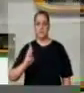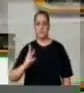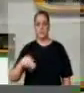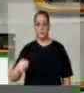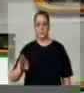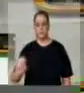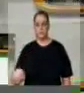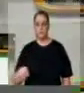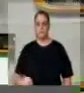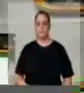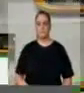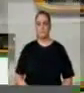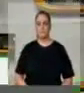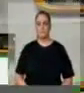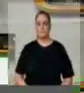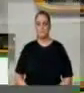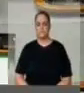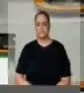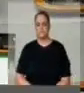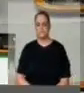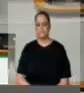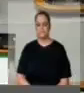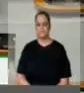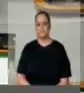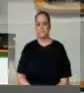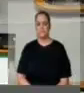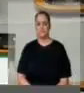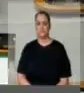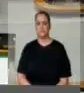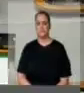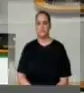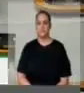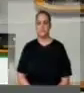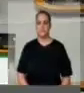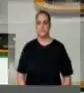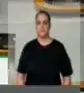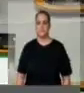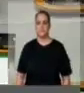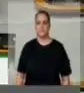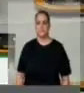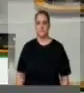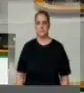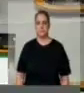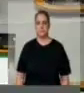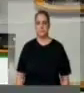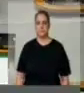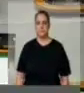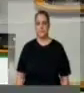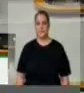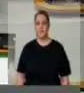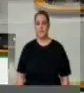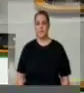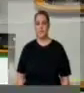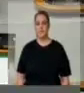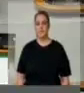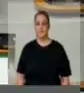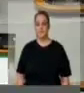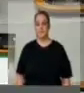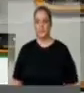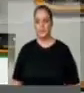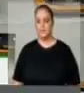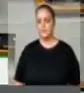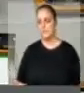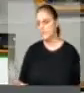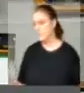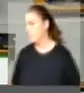Roberto de Lucena, se encontra? Professor Vitório Gali. Um minuto,